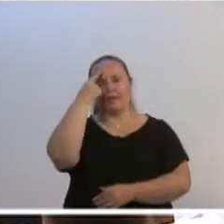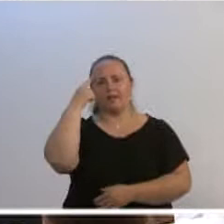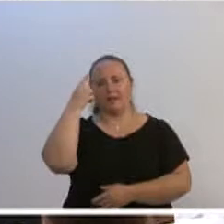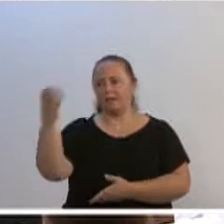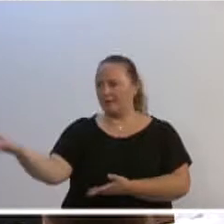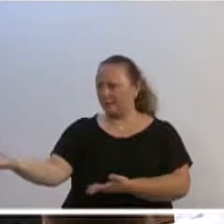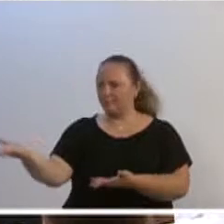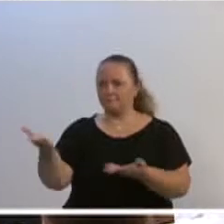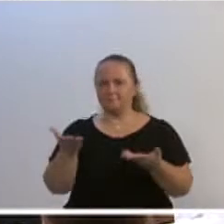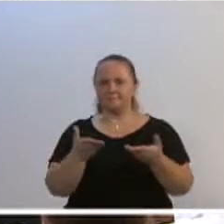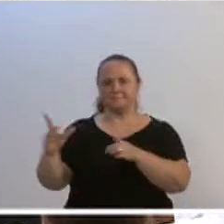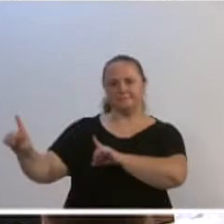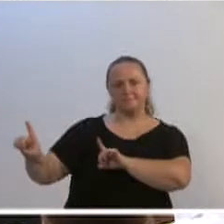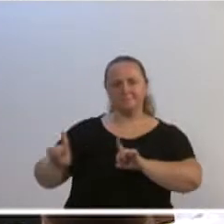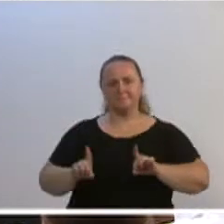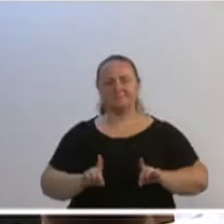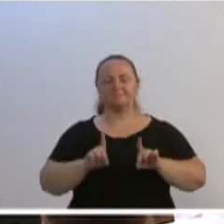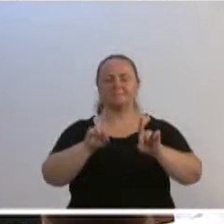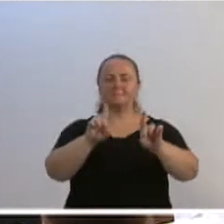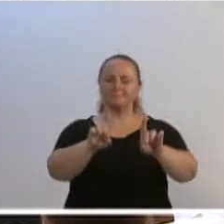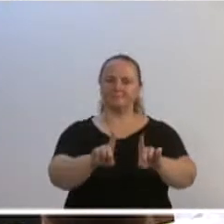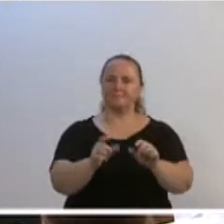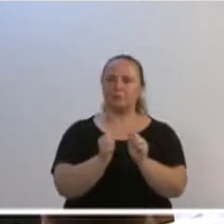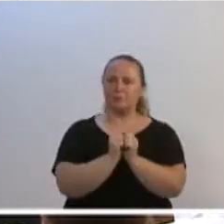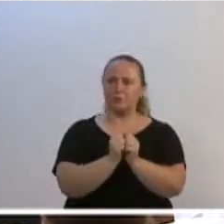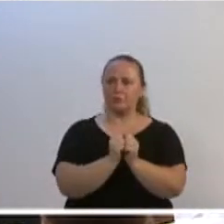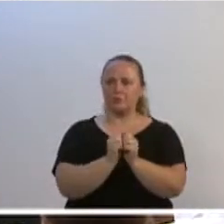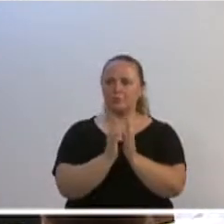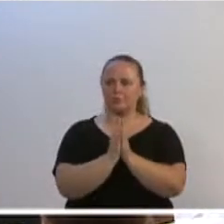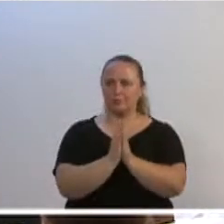de recepcionar os nossos convidados, por favor.